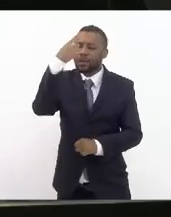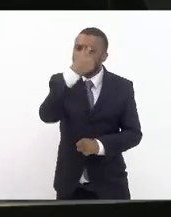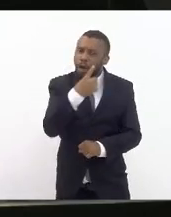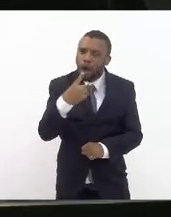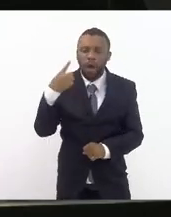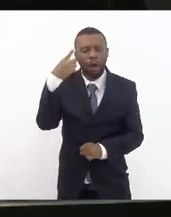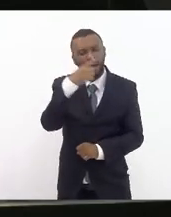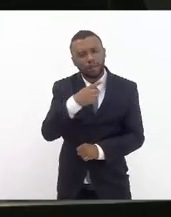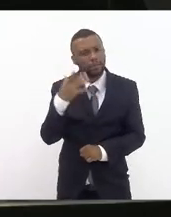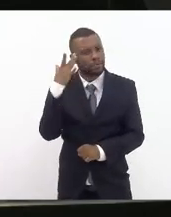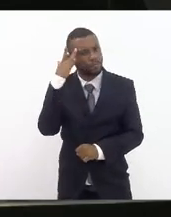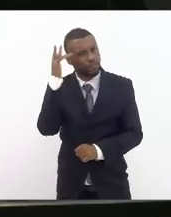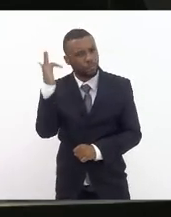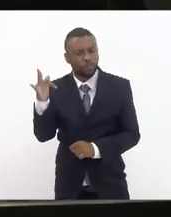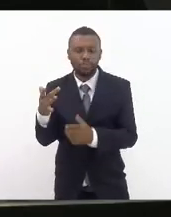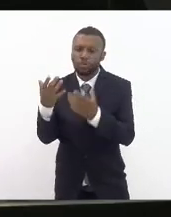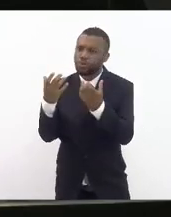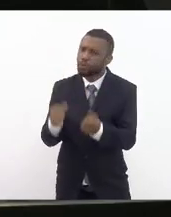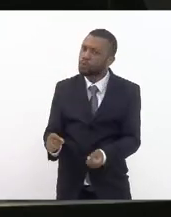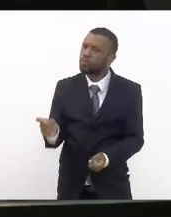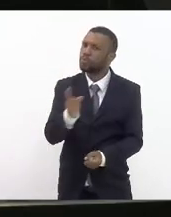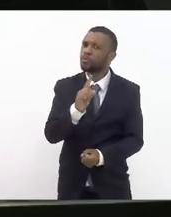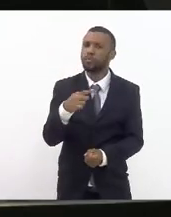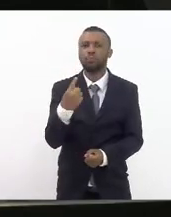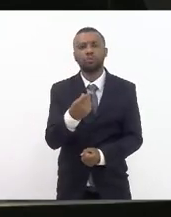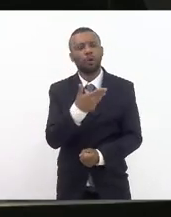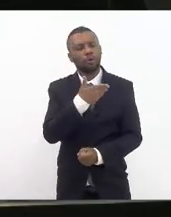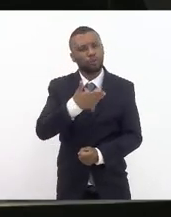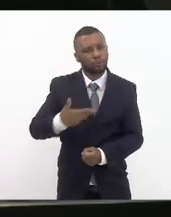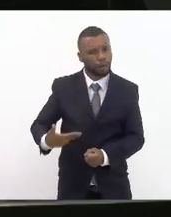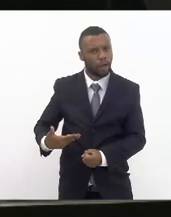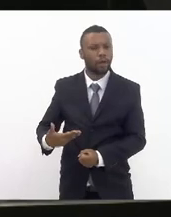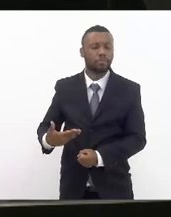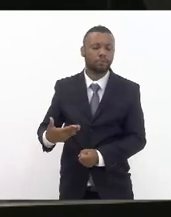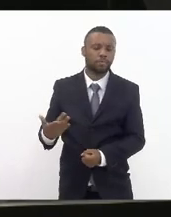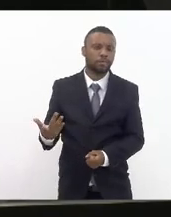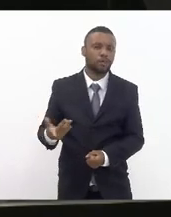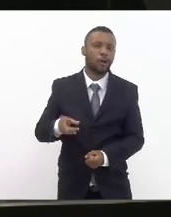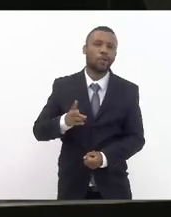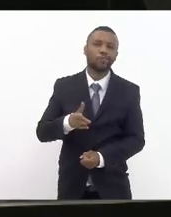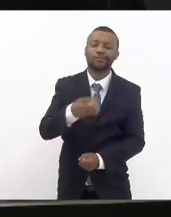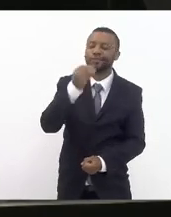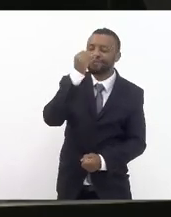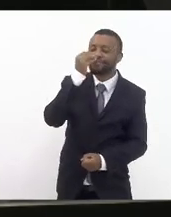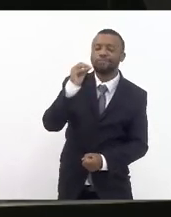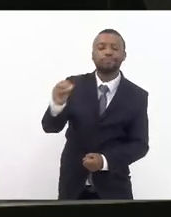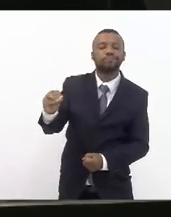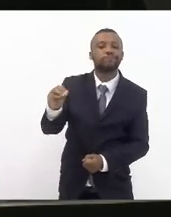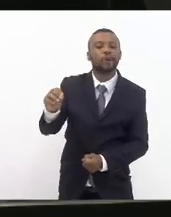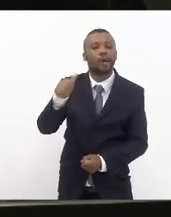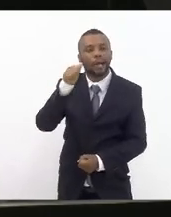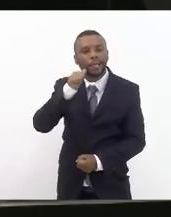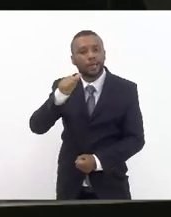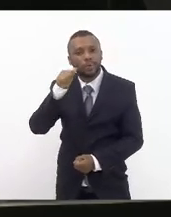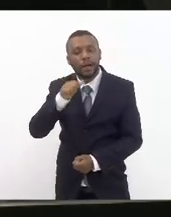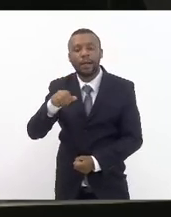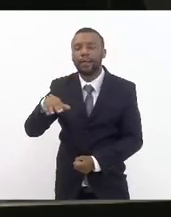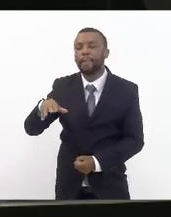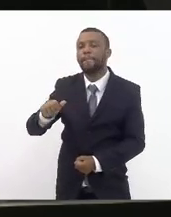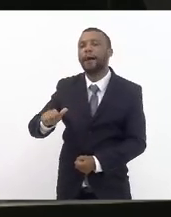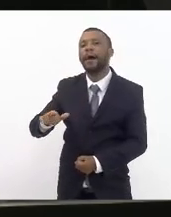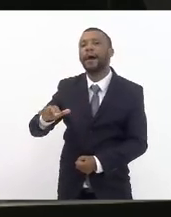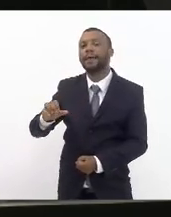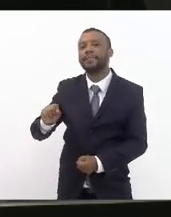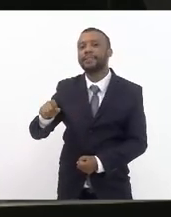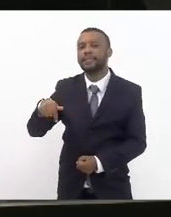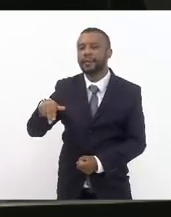admissível que o nosso Estado e o poder público do nosso Estado continue desassistindo essas mulheres marisqueiras. Mulheres que